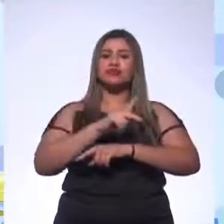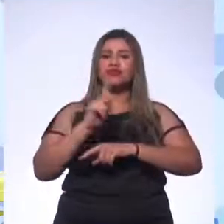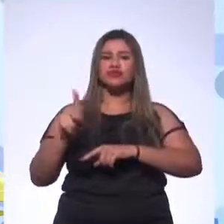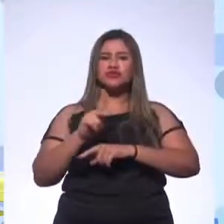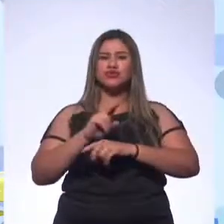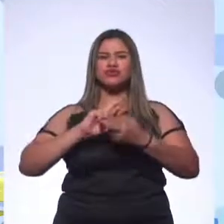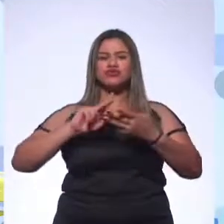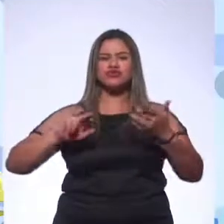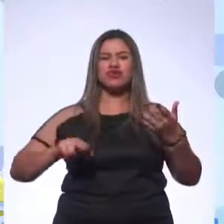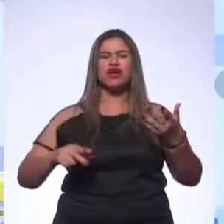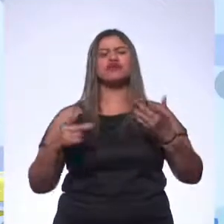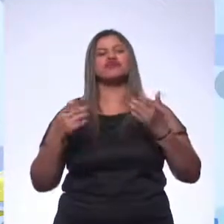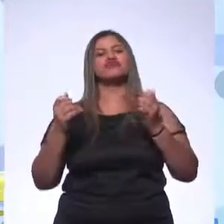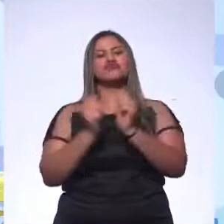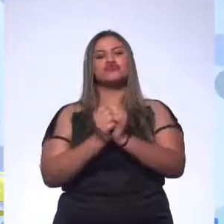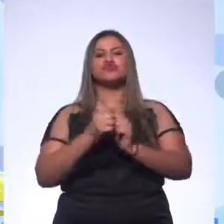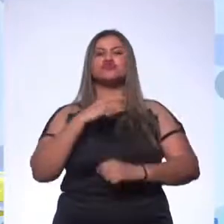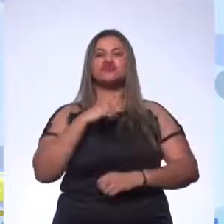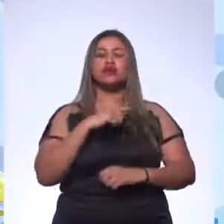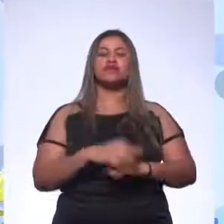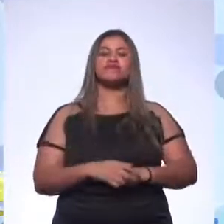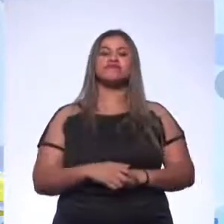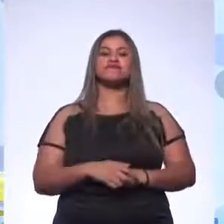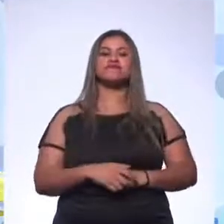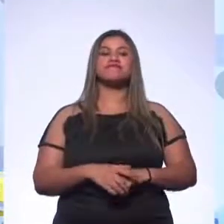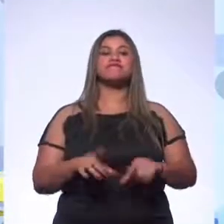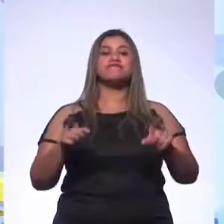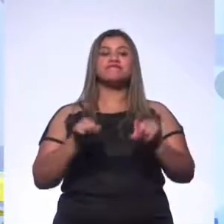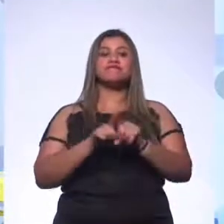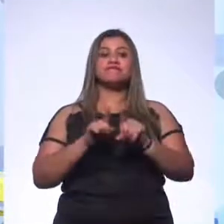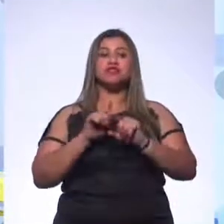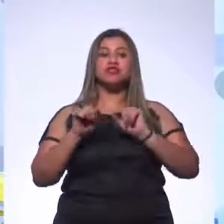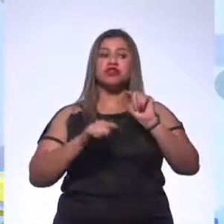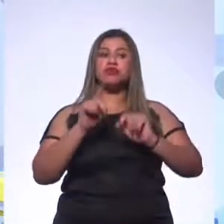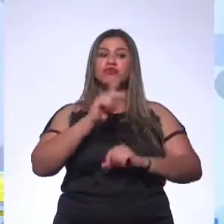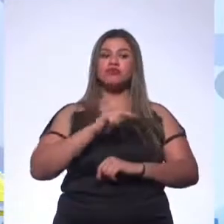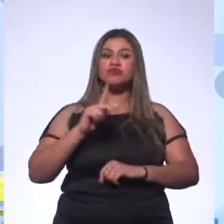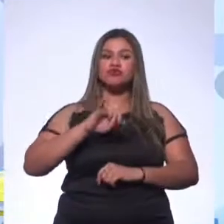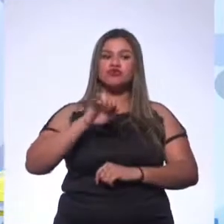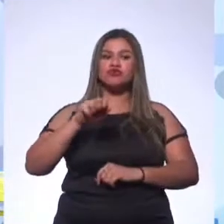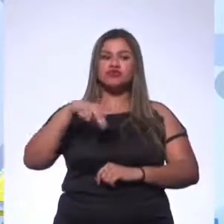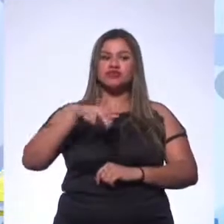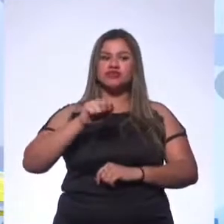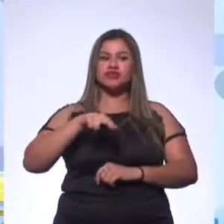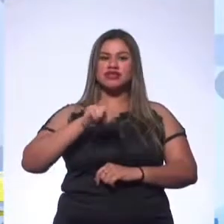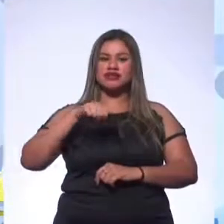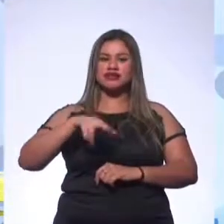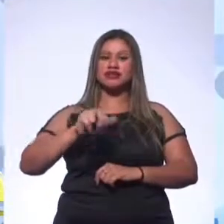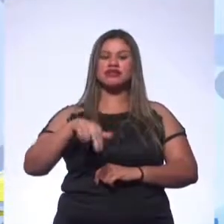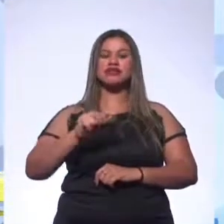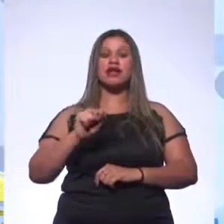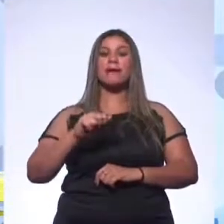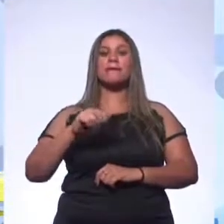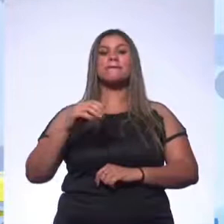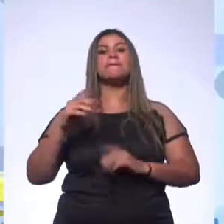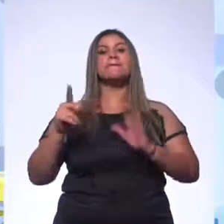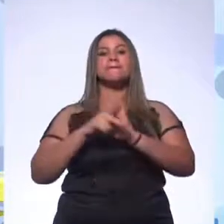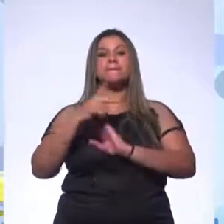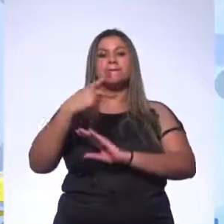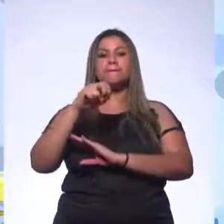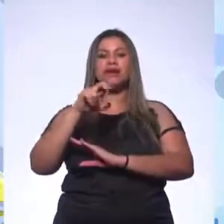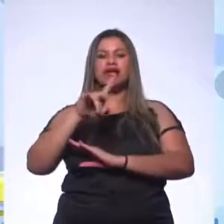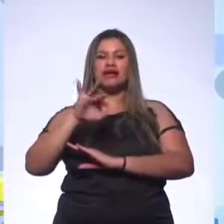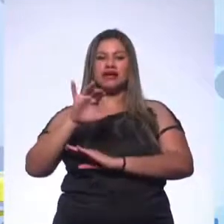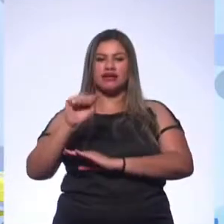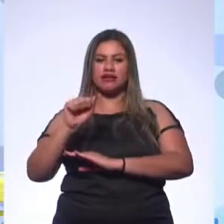aqui conosco, como também a nossa parceira, a professora Janaína de Moraes, da PEI Marechal Rondon de